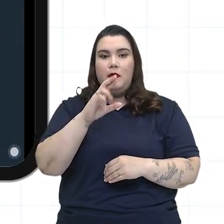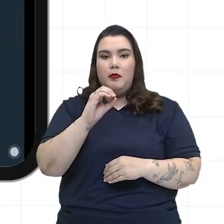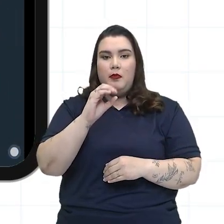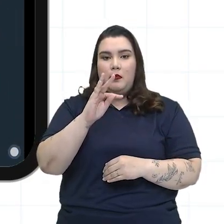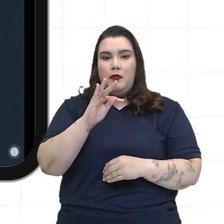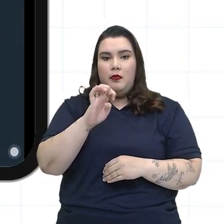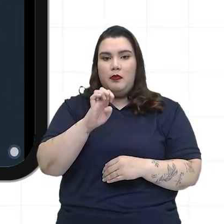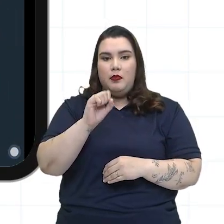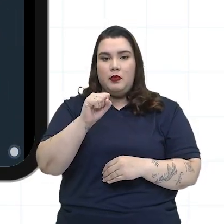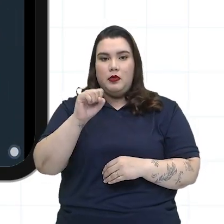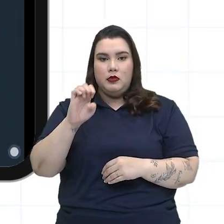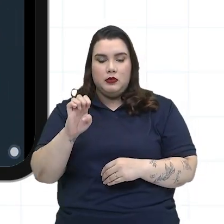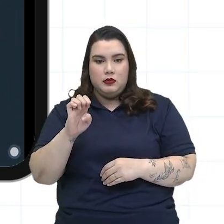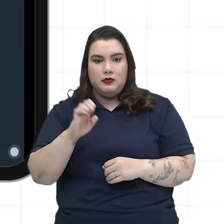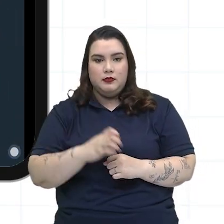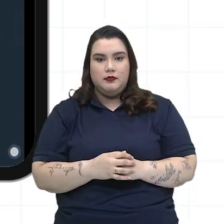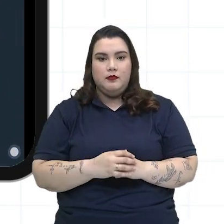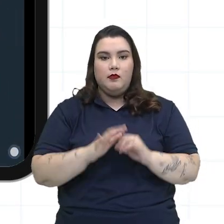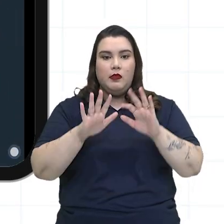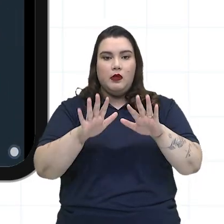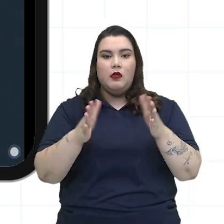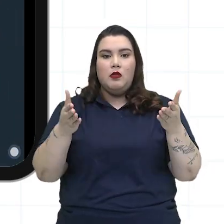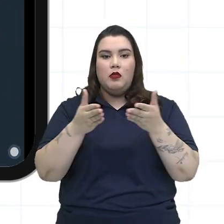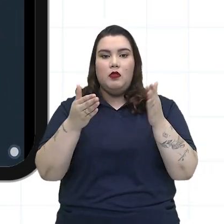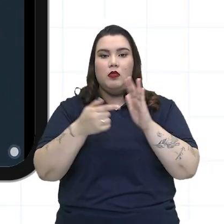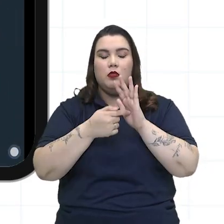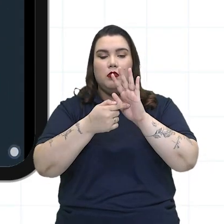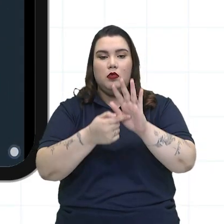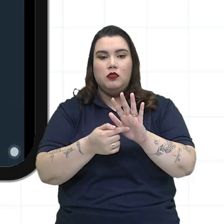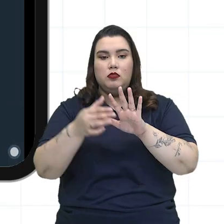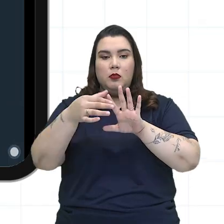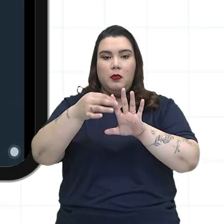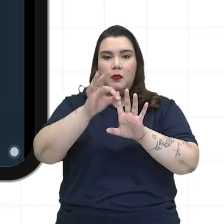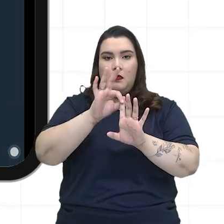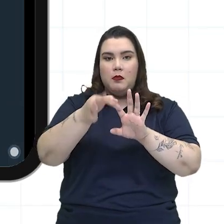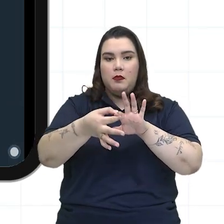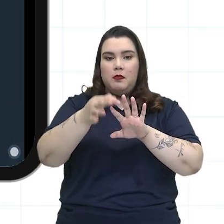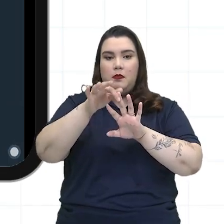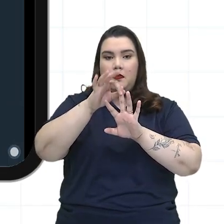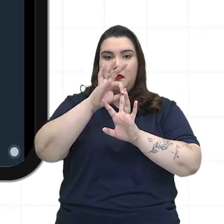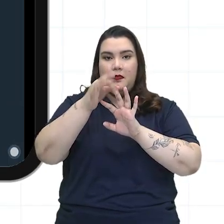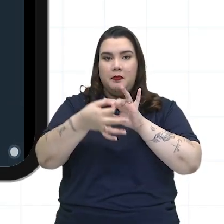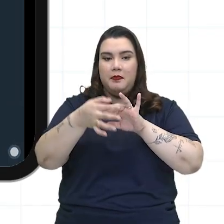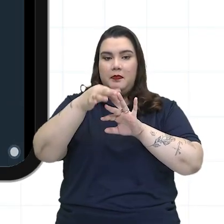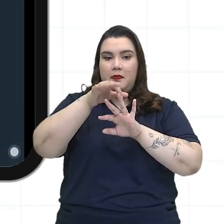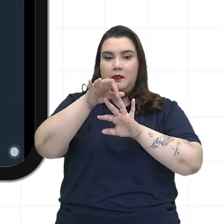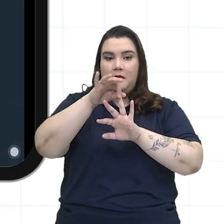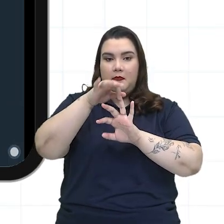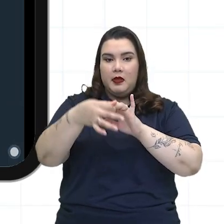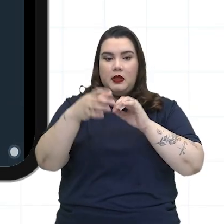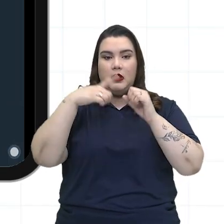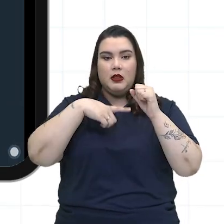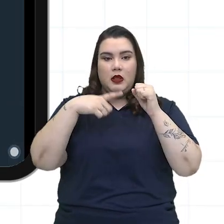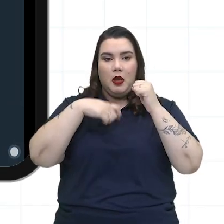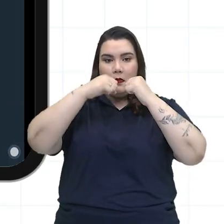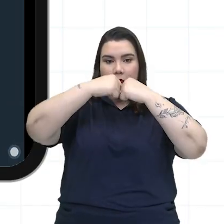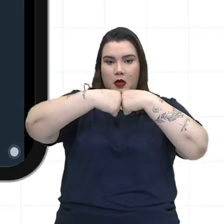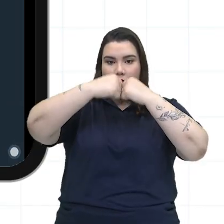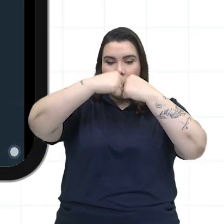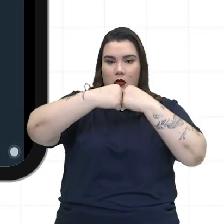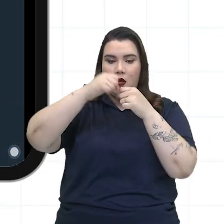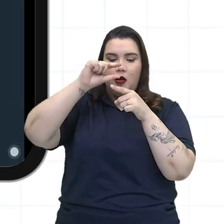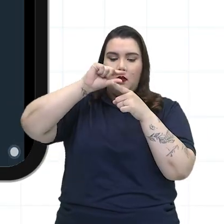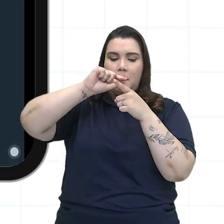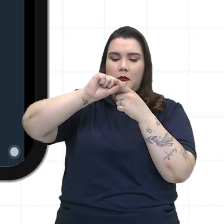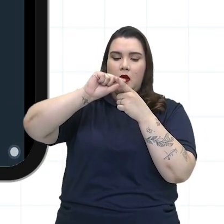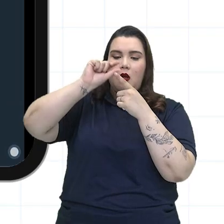ó, nós vamos ver o quê? As articulações da mão, que permitem ali, ó,